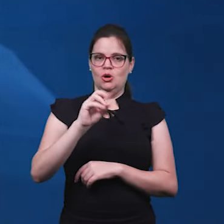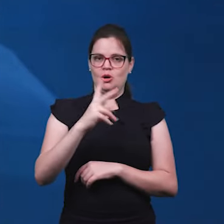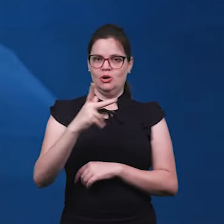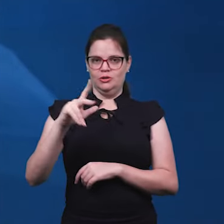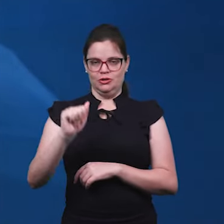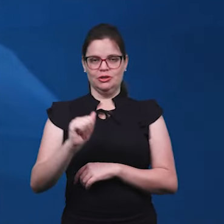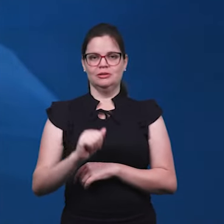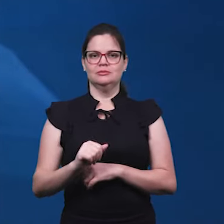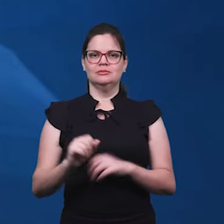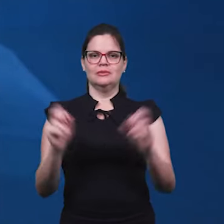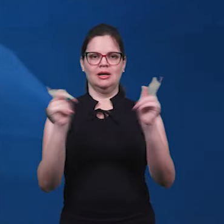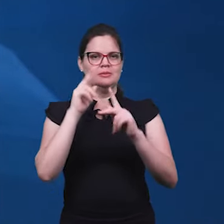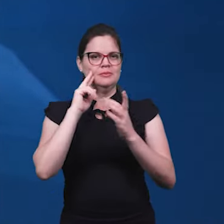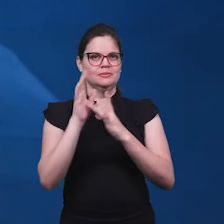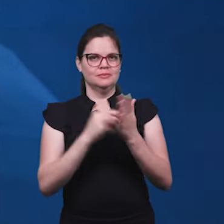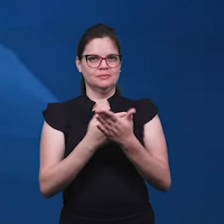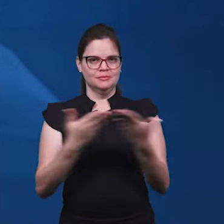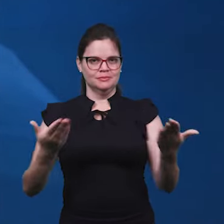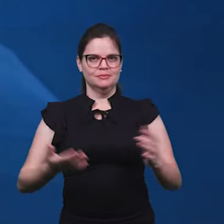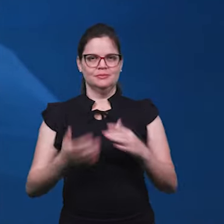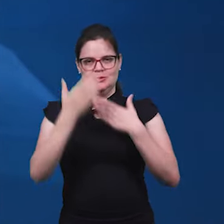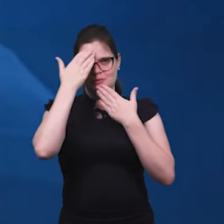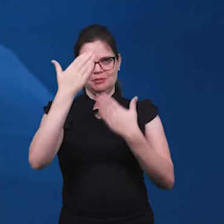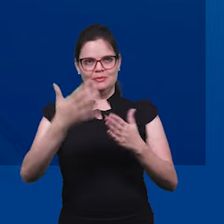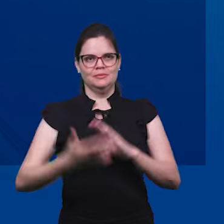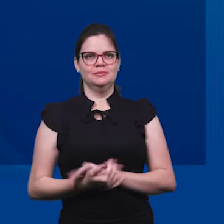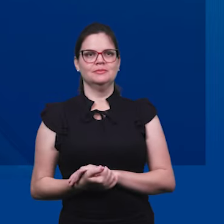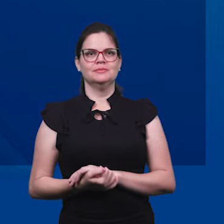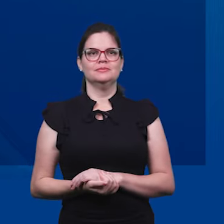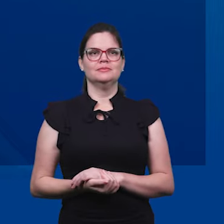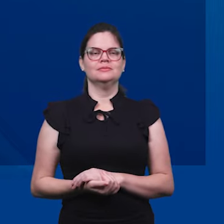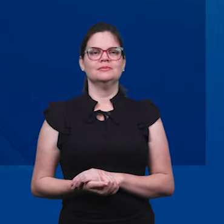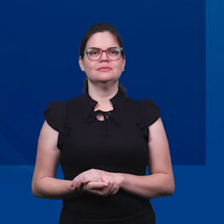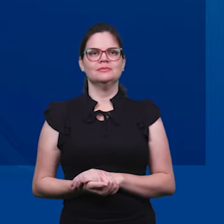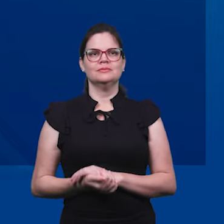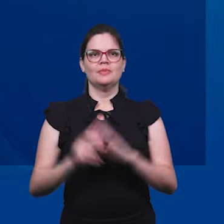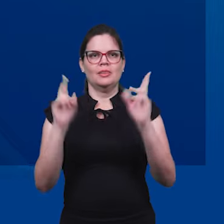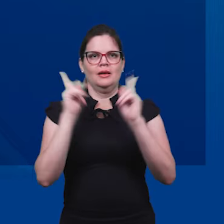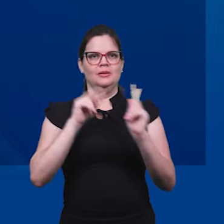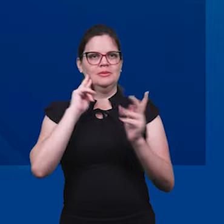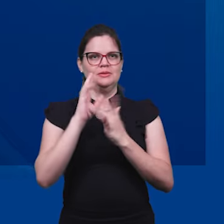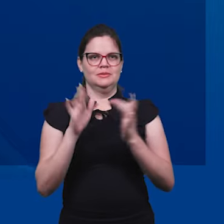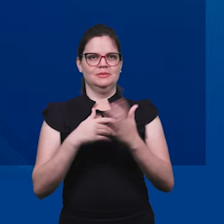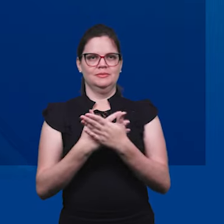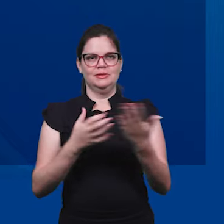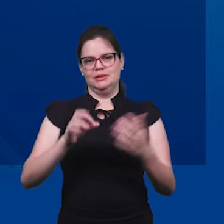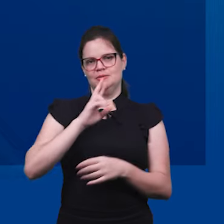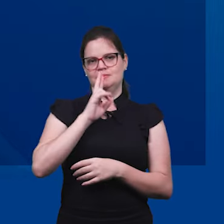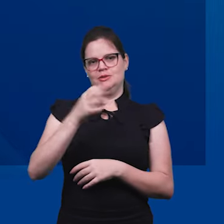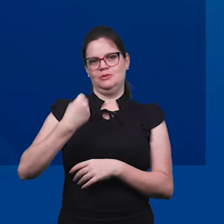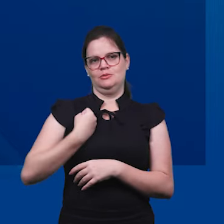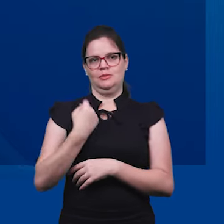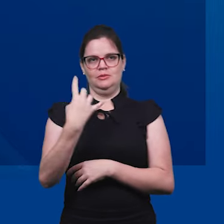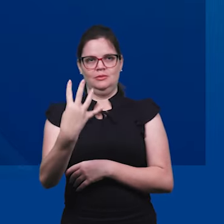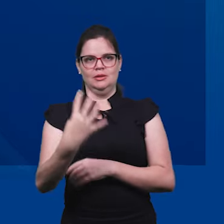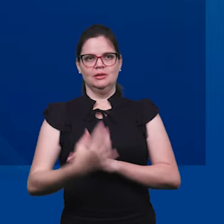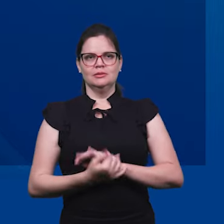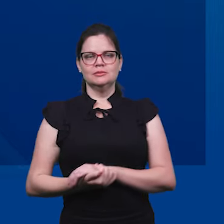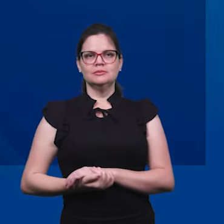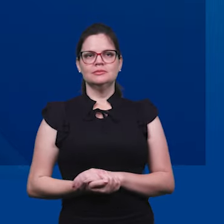Rocha. Meu companheiro, a paz do Senhor, agora é a sua vez. Obrigado. Paz do Senhor, respondendo a pergunta número 4, a